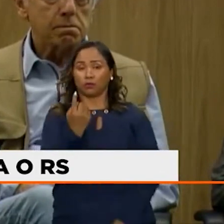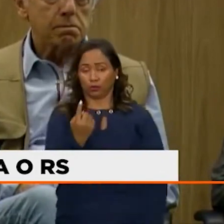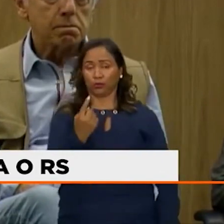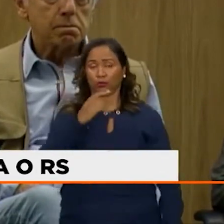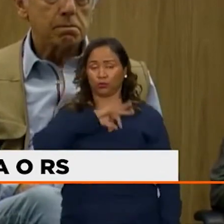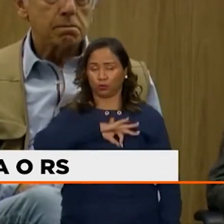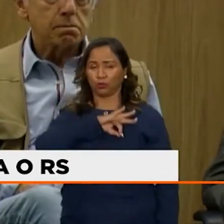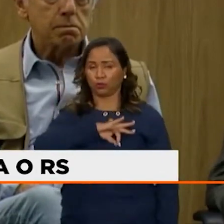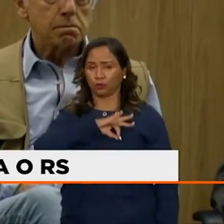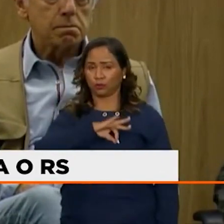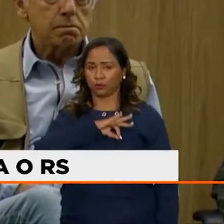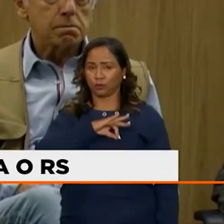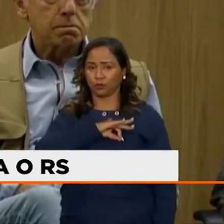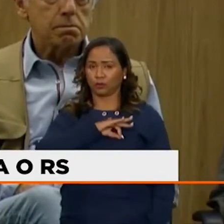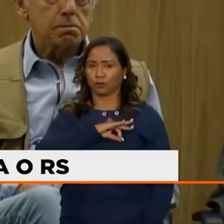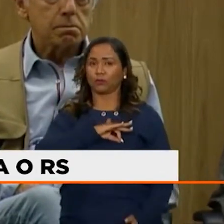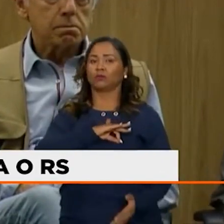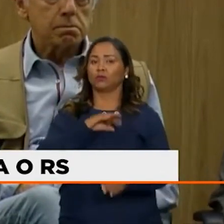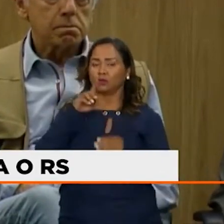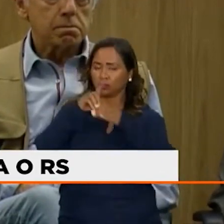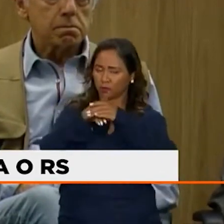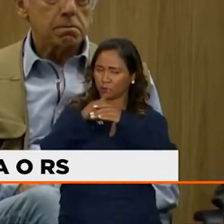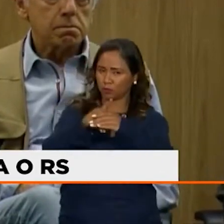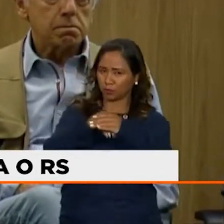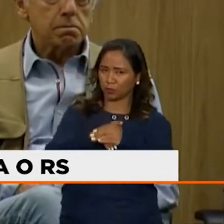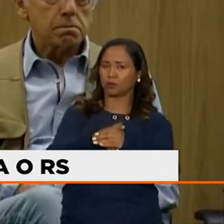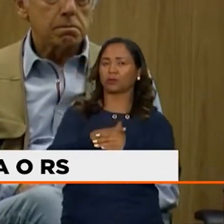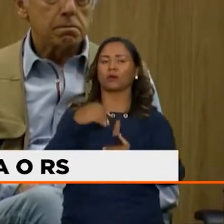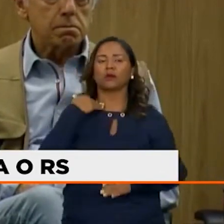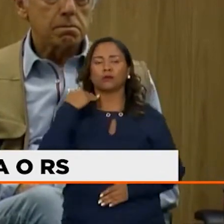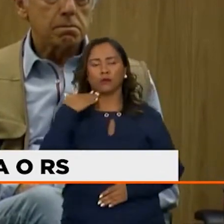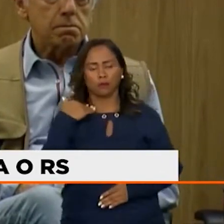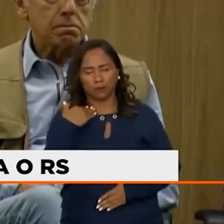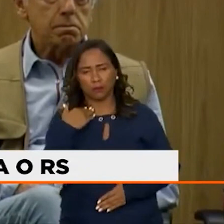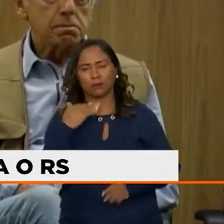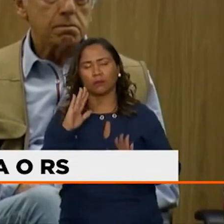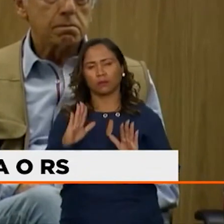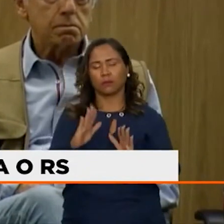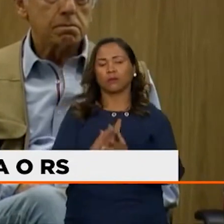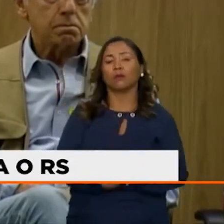mínimo, deposita na conta e esse tem que pagar,